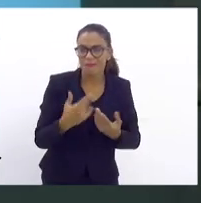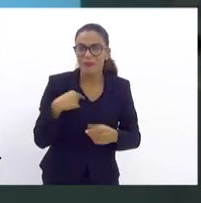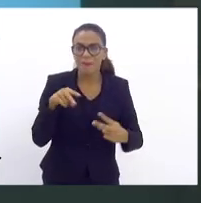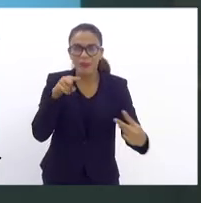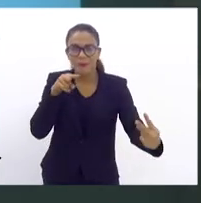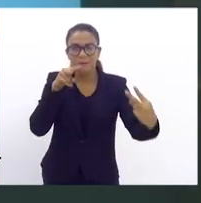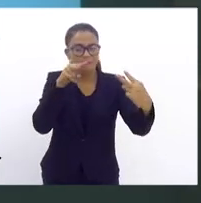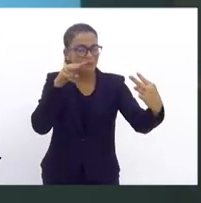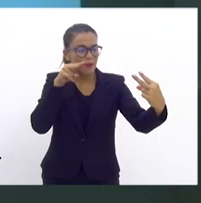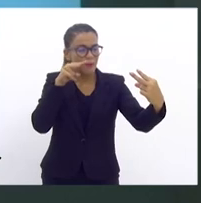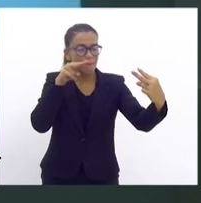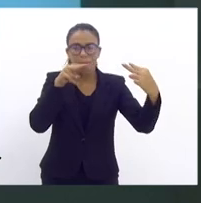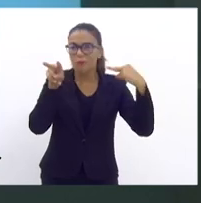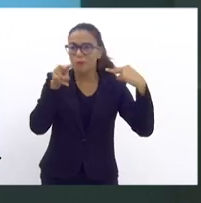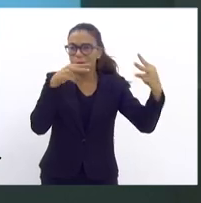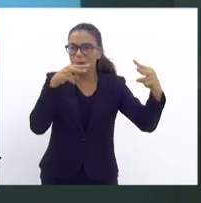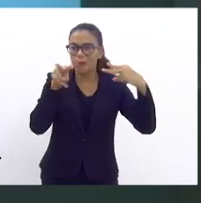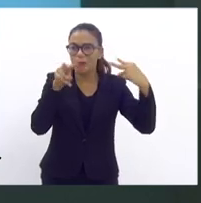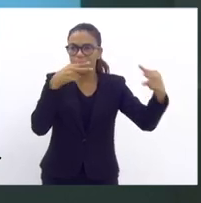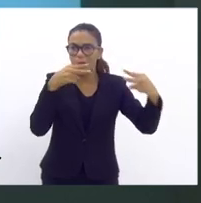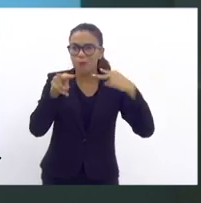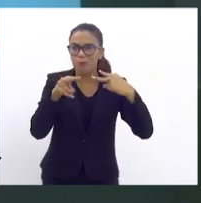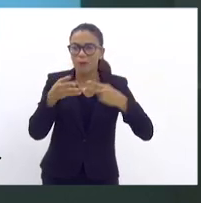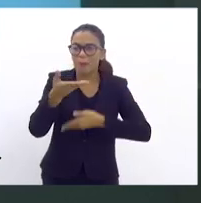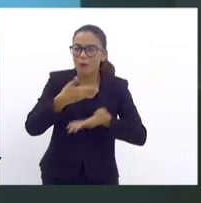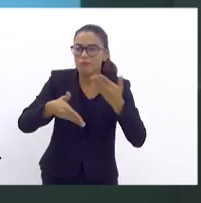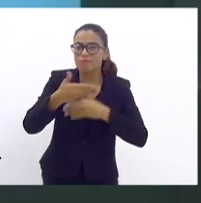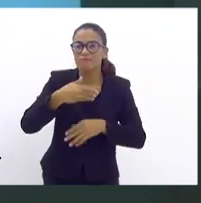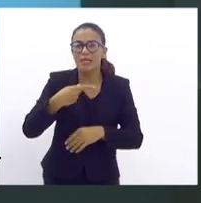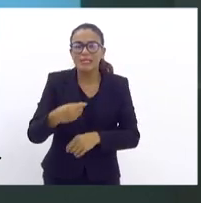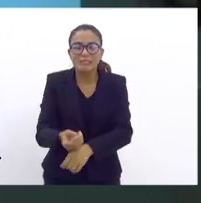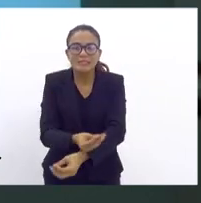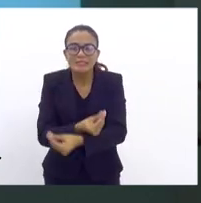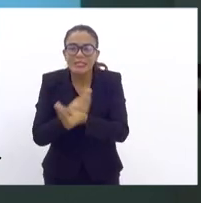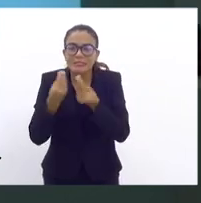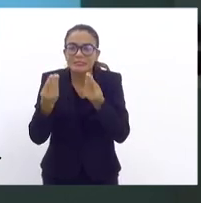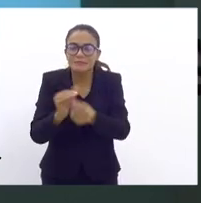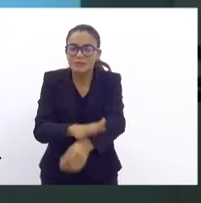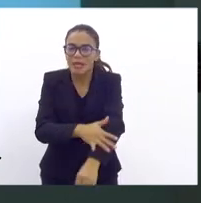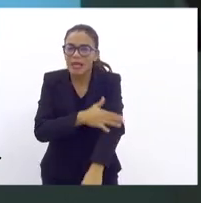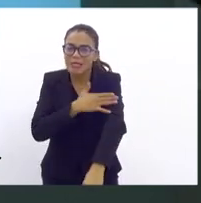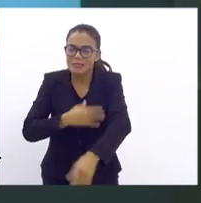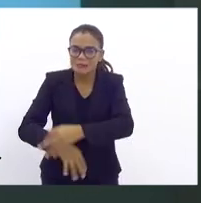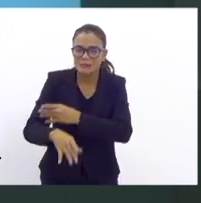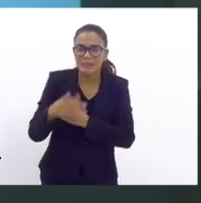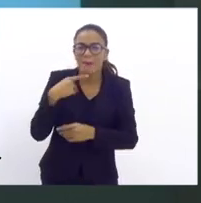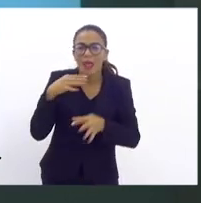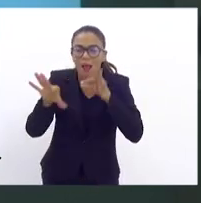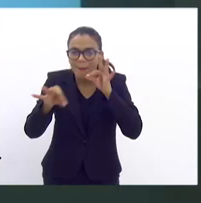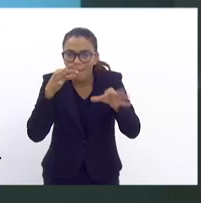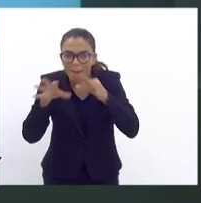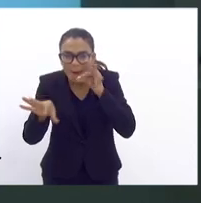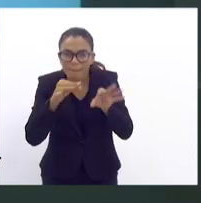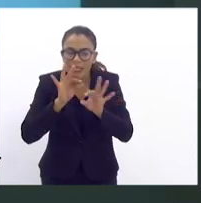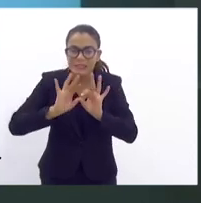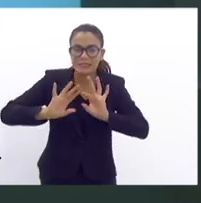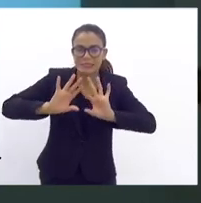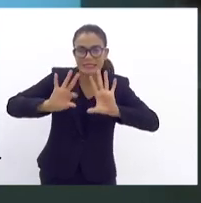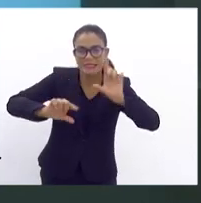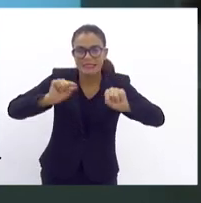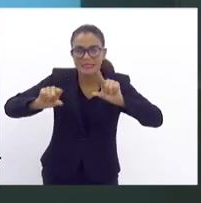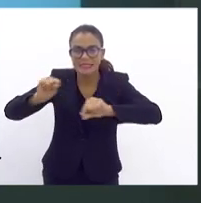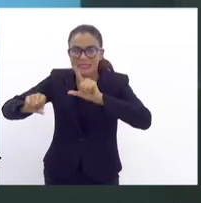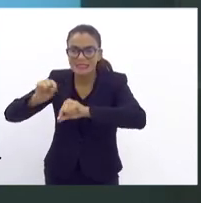visual sempre breve baixa a interação aí hipersensibilidade se ele se ele tiver de alimentar ansiedade